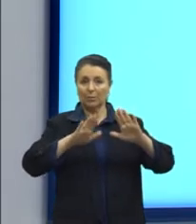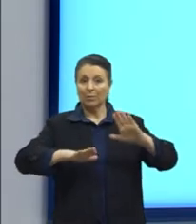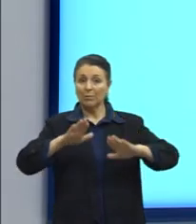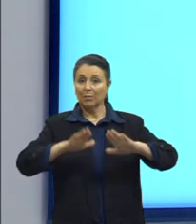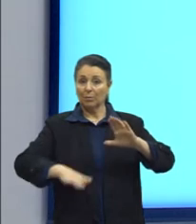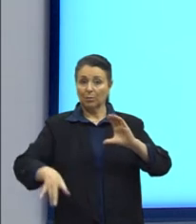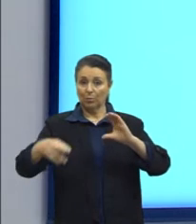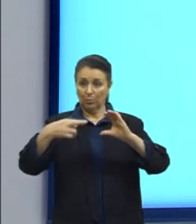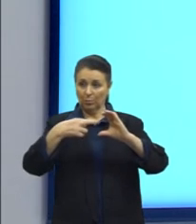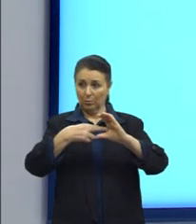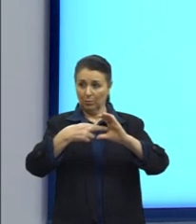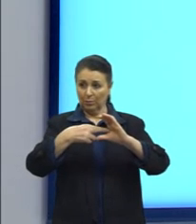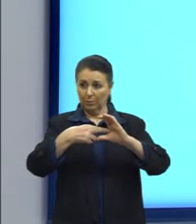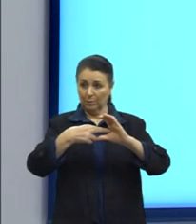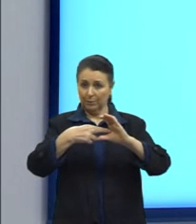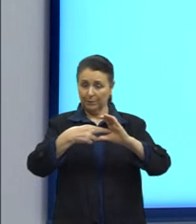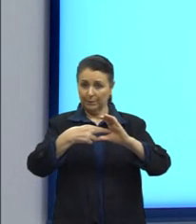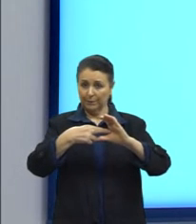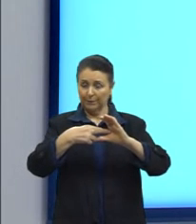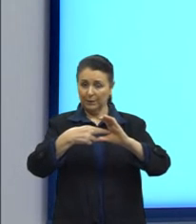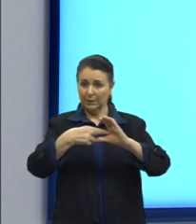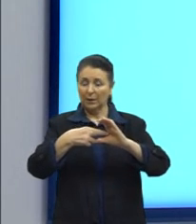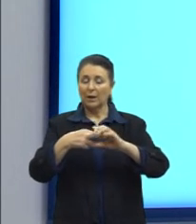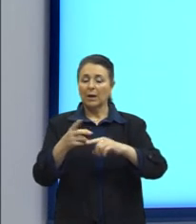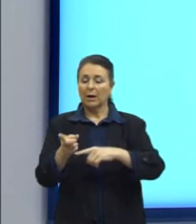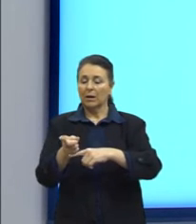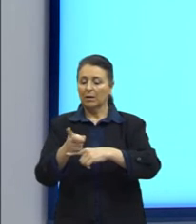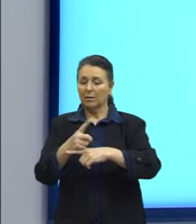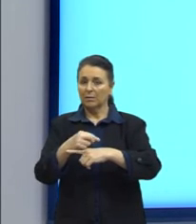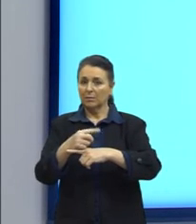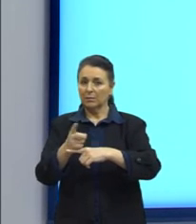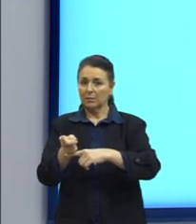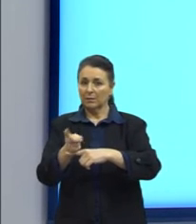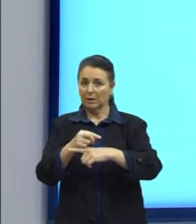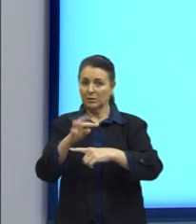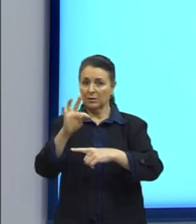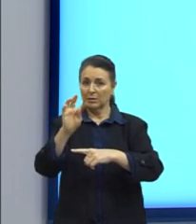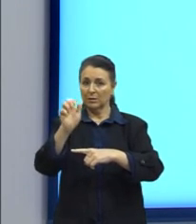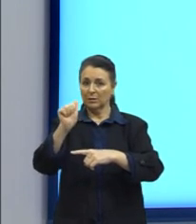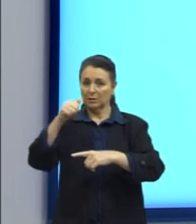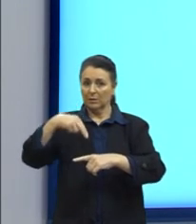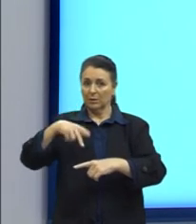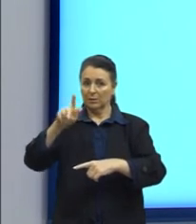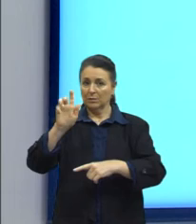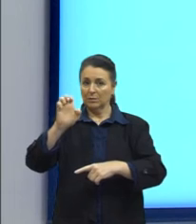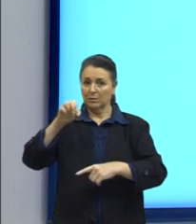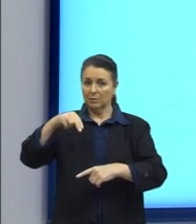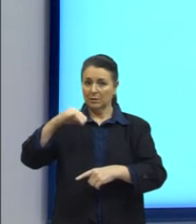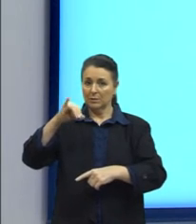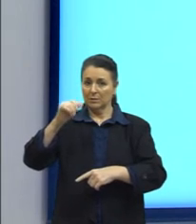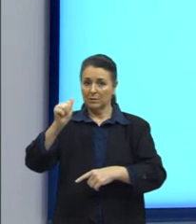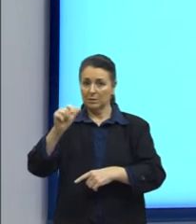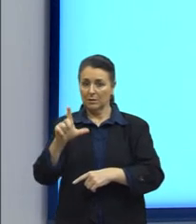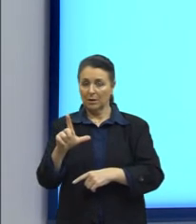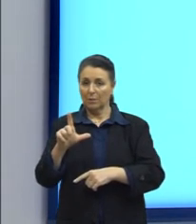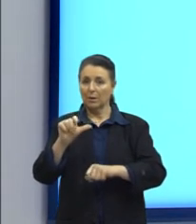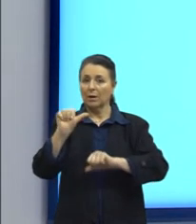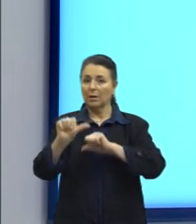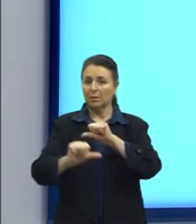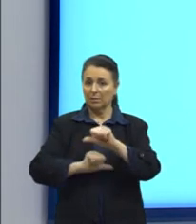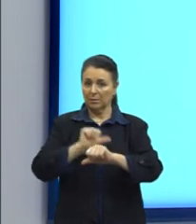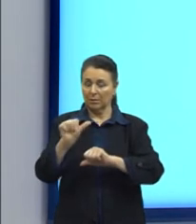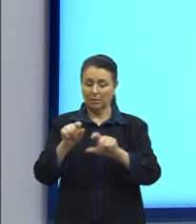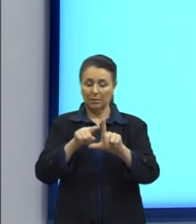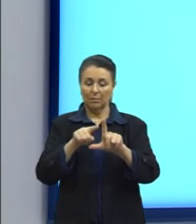raio certo a minha velocidade tangencial vai mudar e a minha velocidade angular ela não